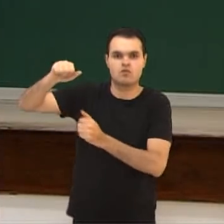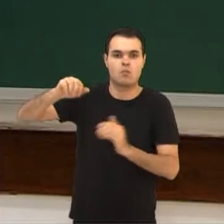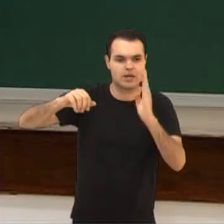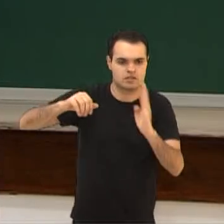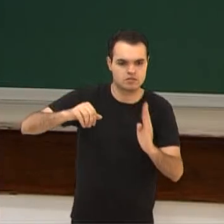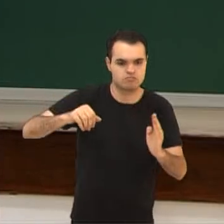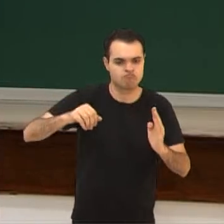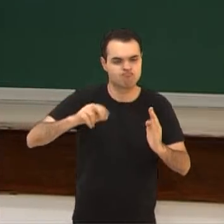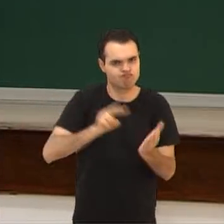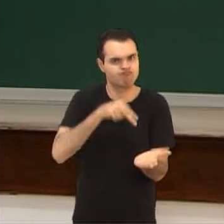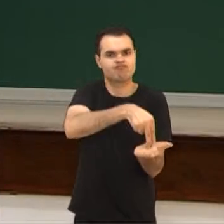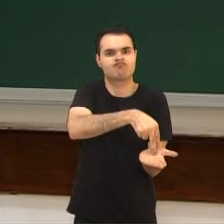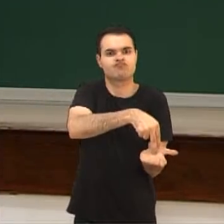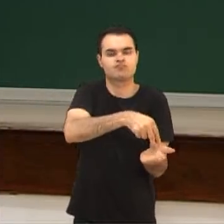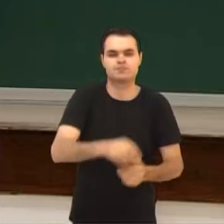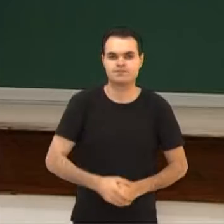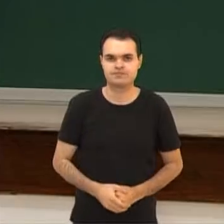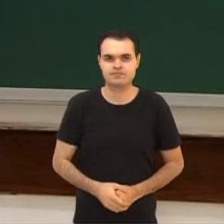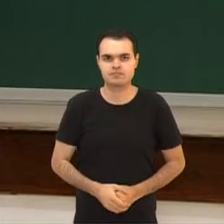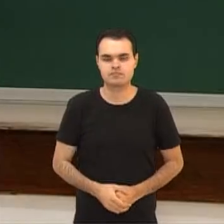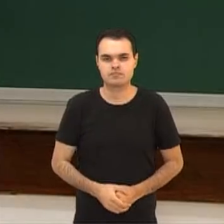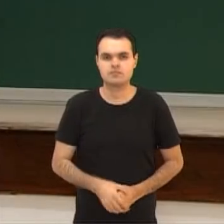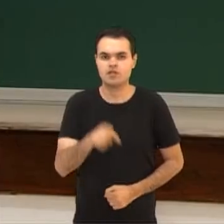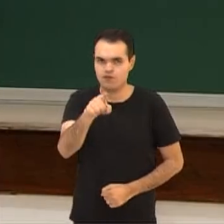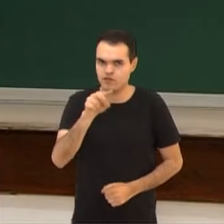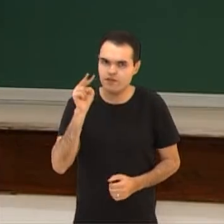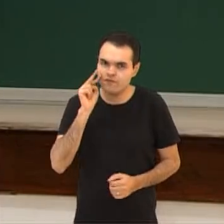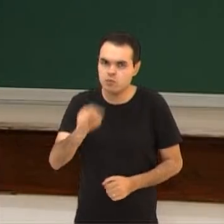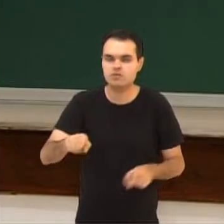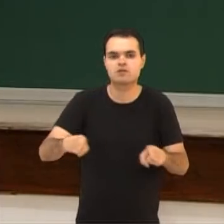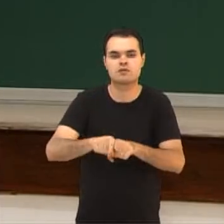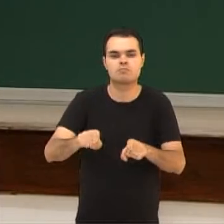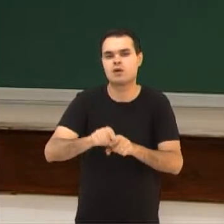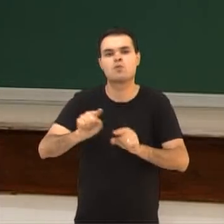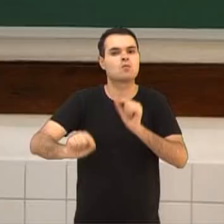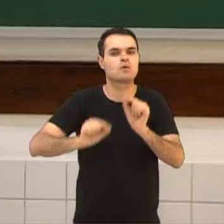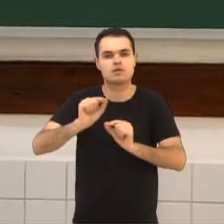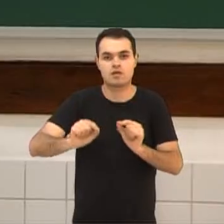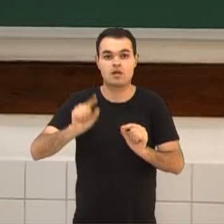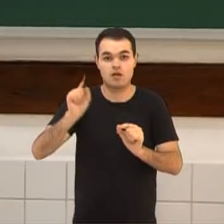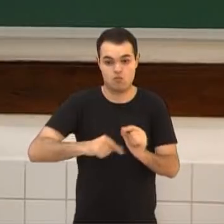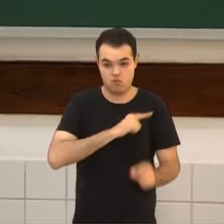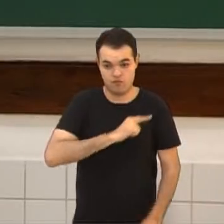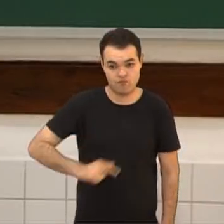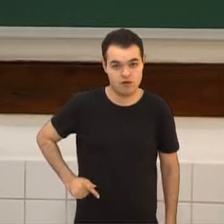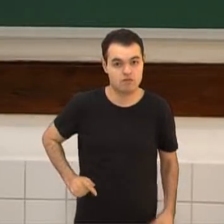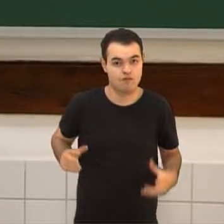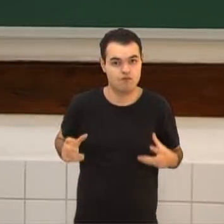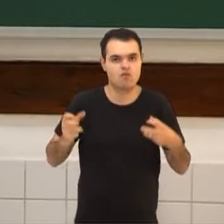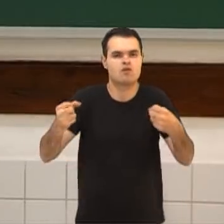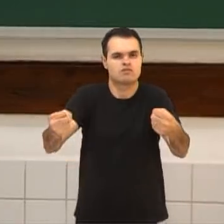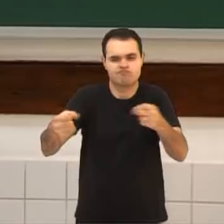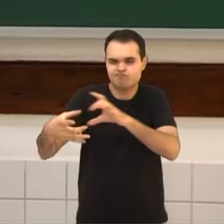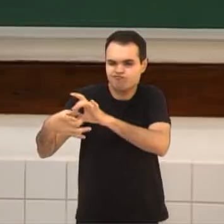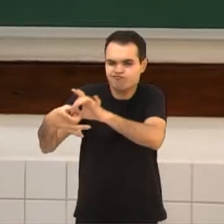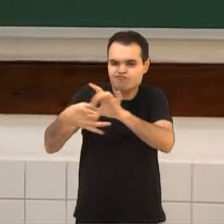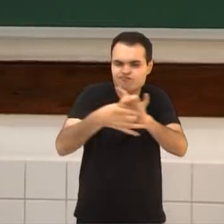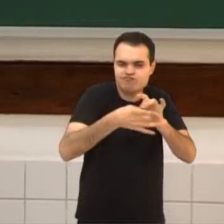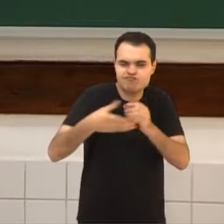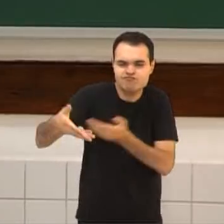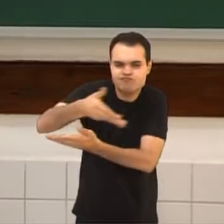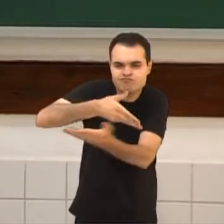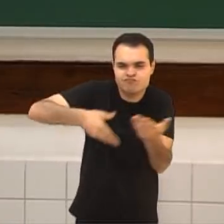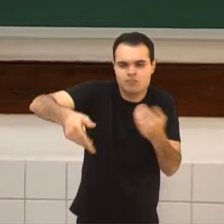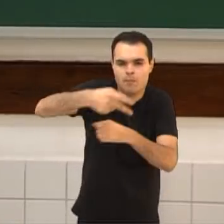2007, 2008. Ainda você viu hoje que o governo fortaleceu relações comerciais com